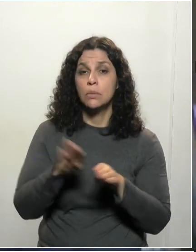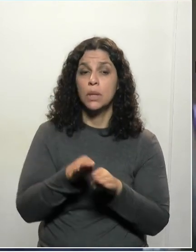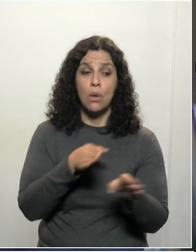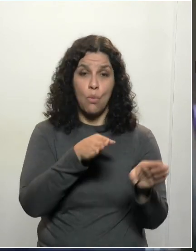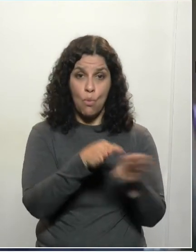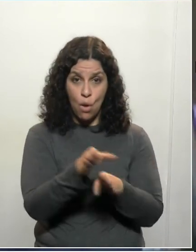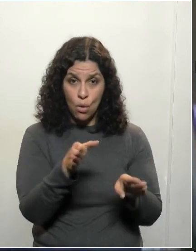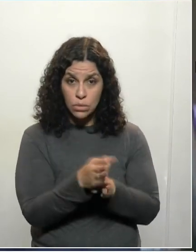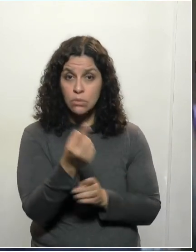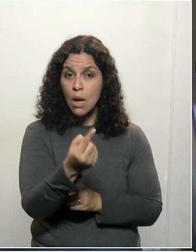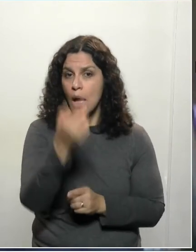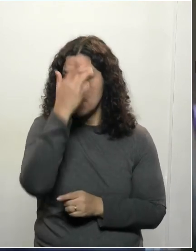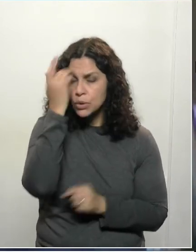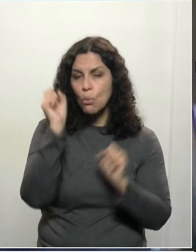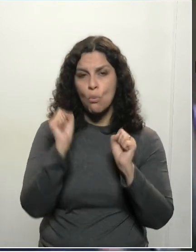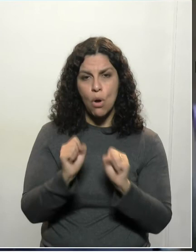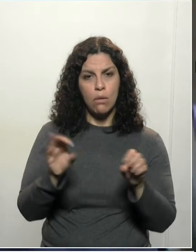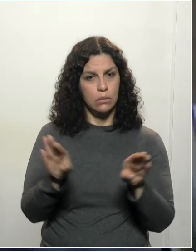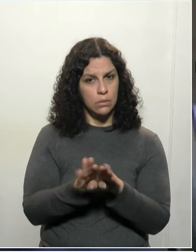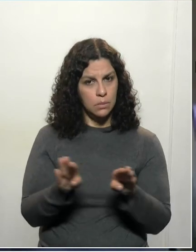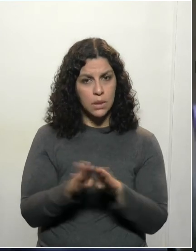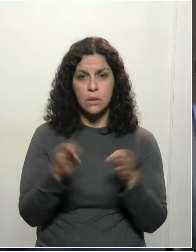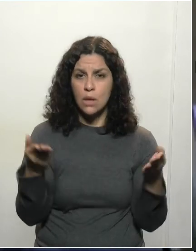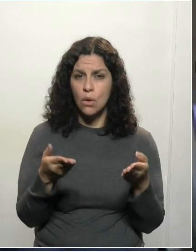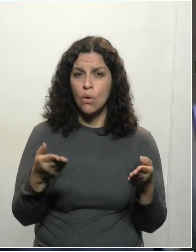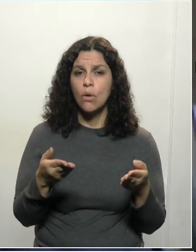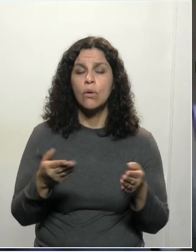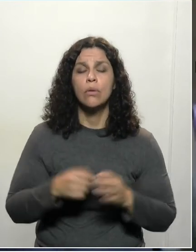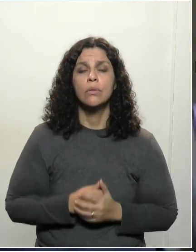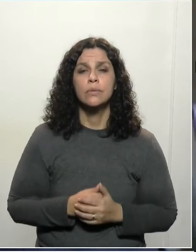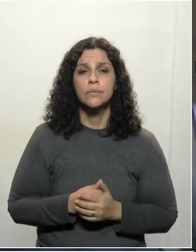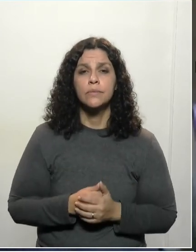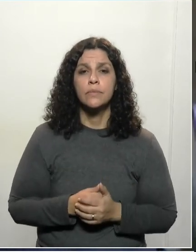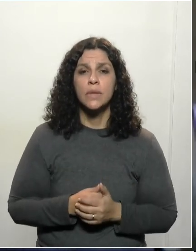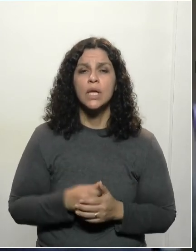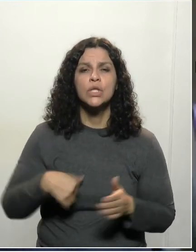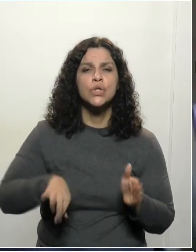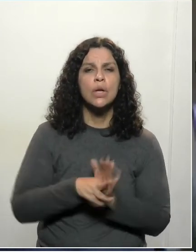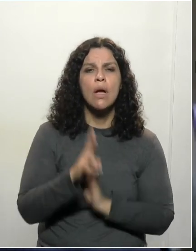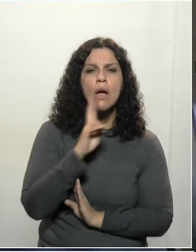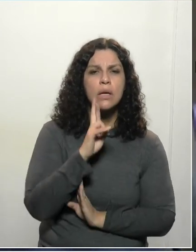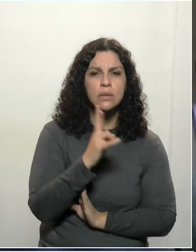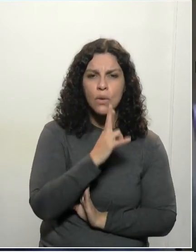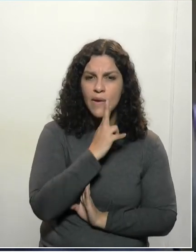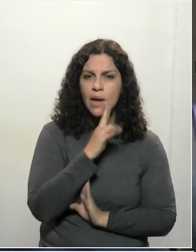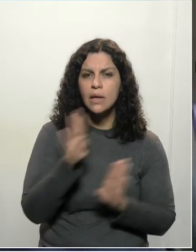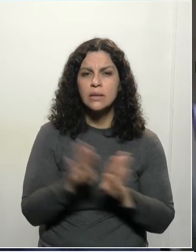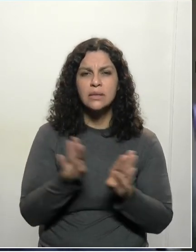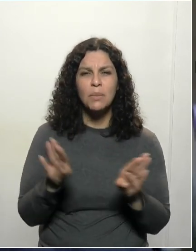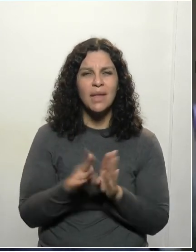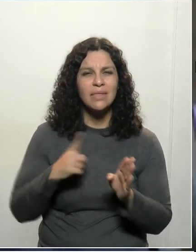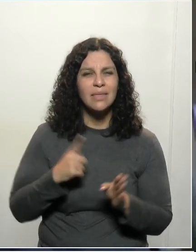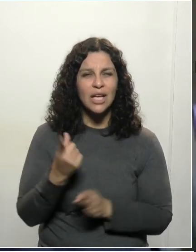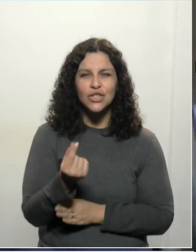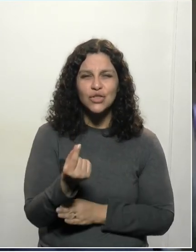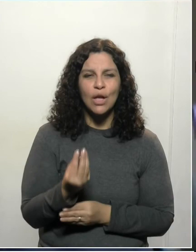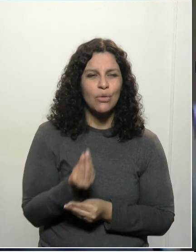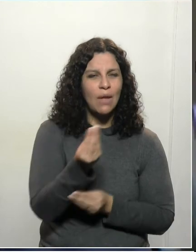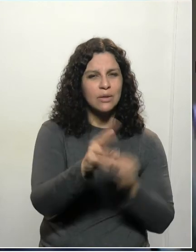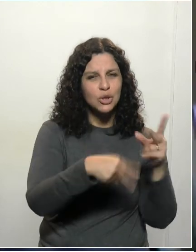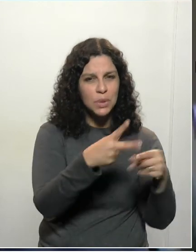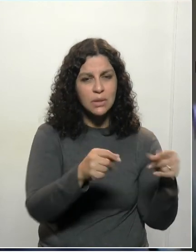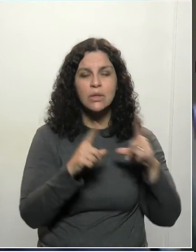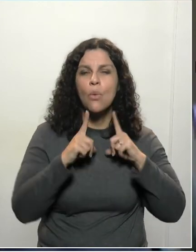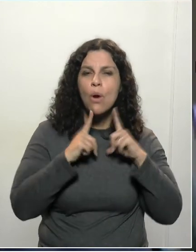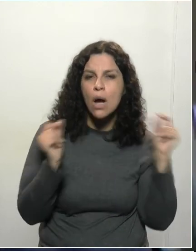aconselho a cada pessoa que puder. Geralmente, quando as pessoas vão ao restaurante, elas dão ali uma gorjeta ao garçom,